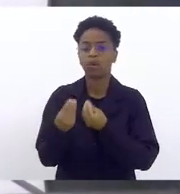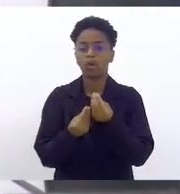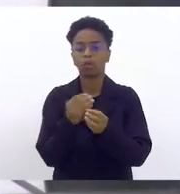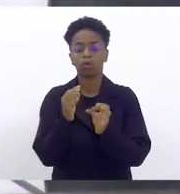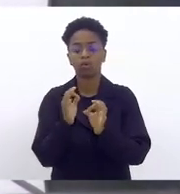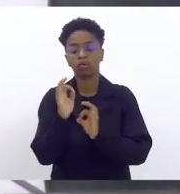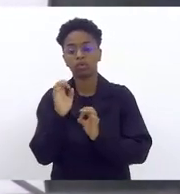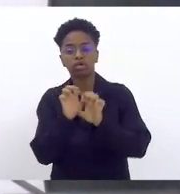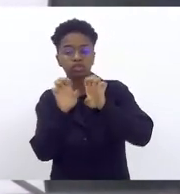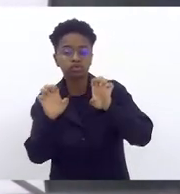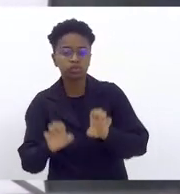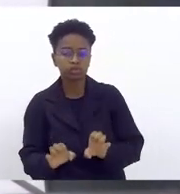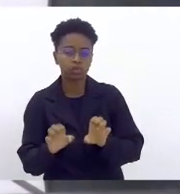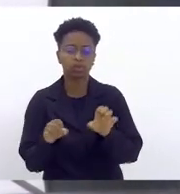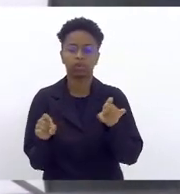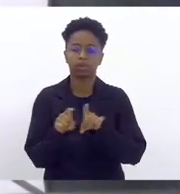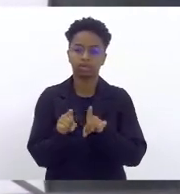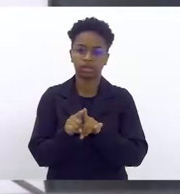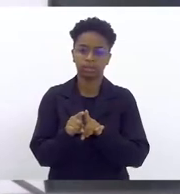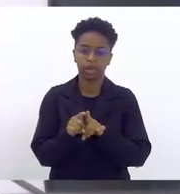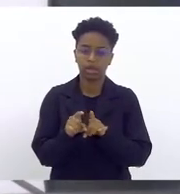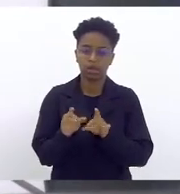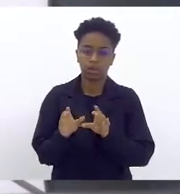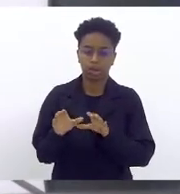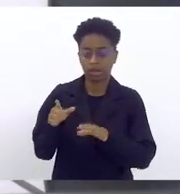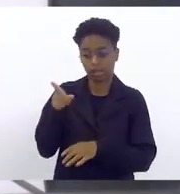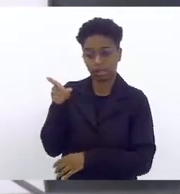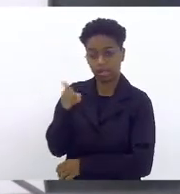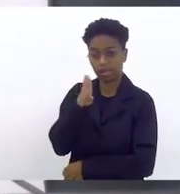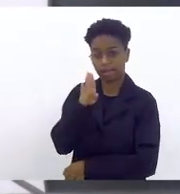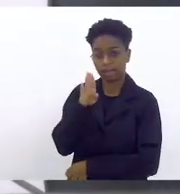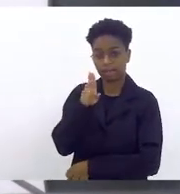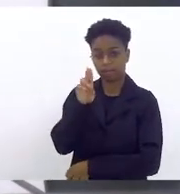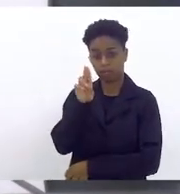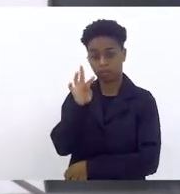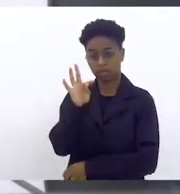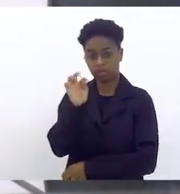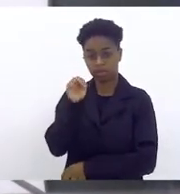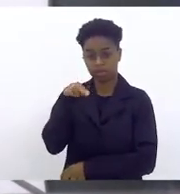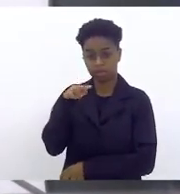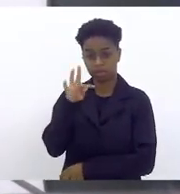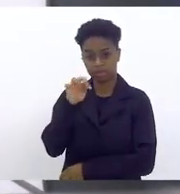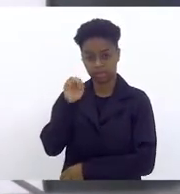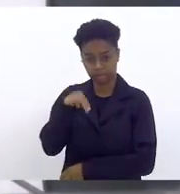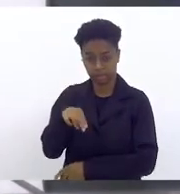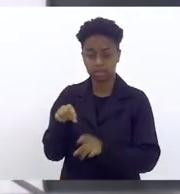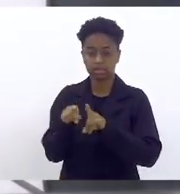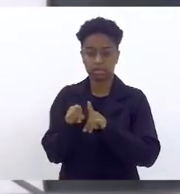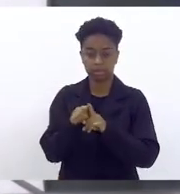de do Butantã do Bill Manguinhos do Vital Brasil